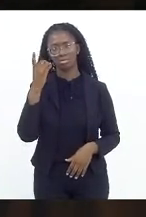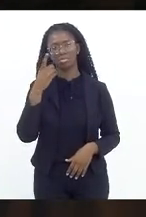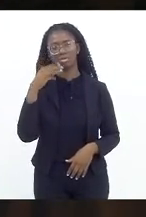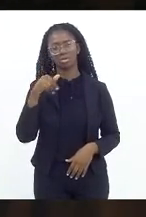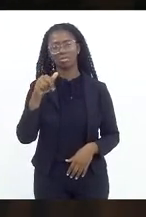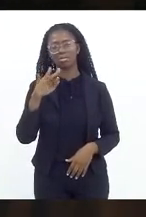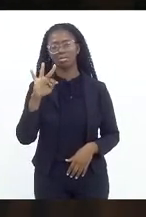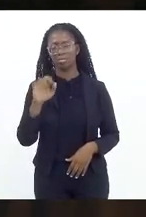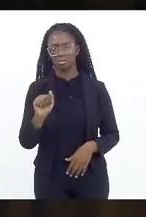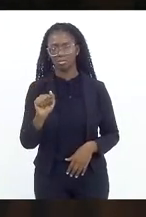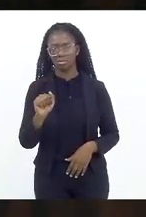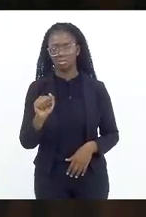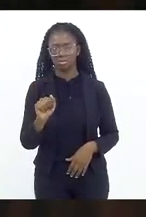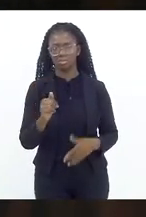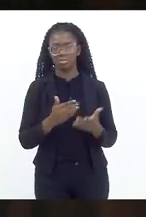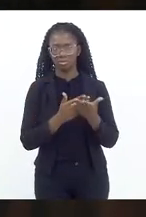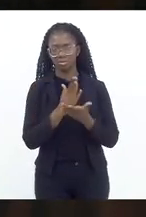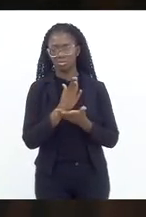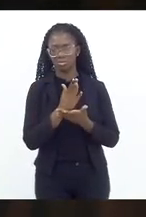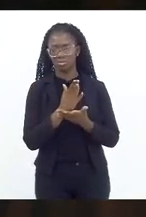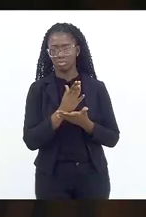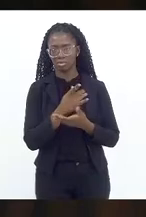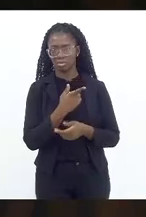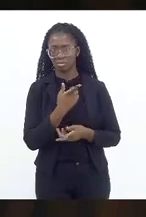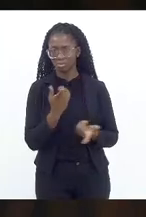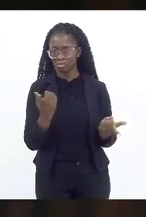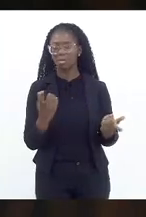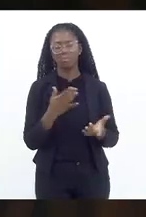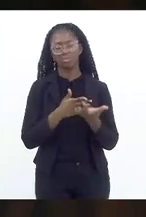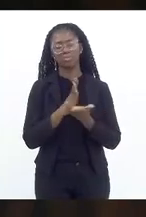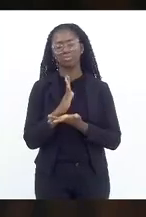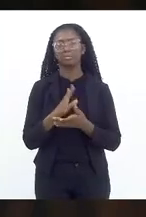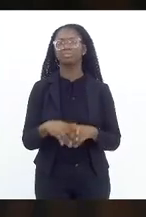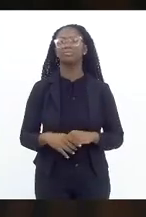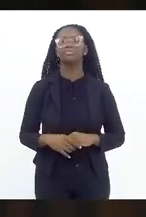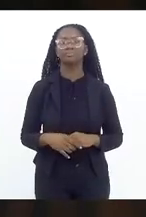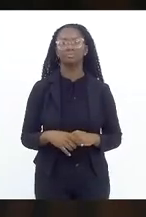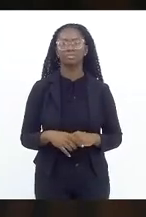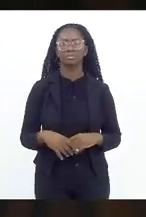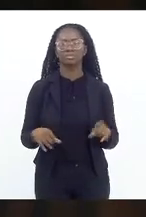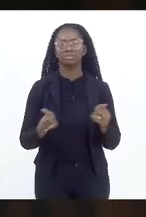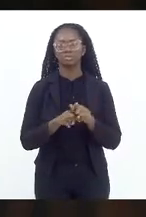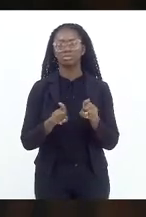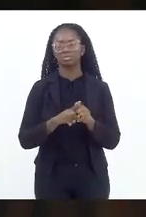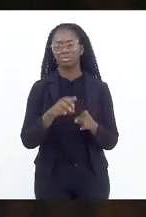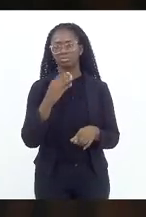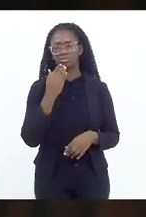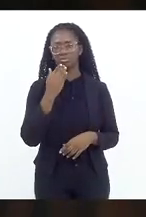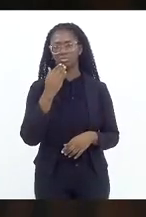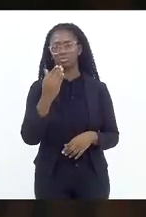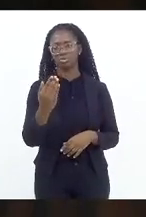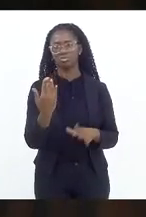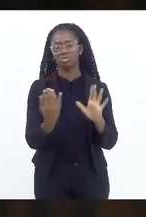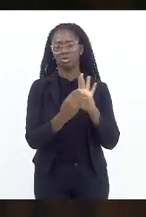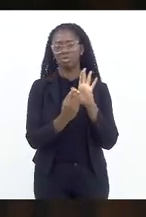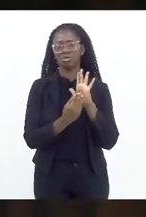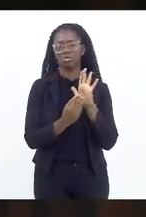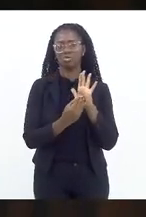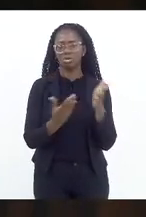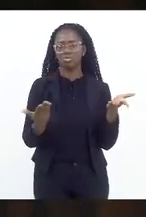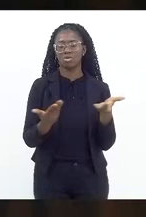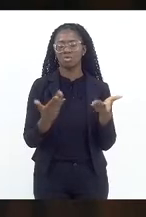Marta Rocha. Os senhores que aprovam permaneçam como estão. Aprovados. Há sobre a mesa requerimento de inclusão na ordem do